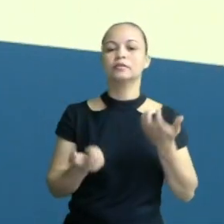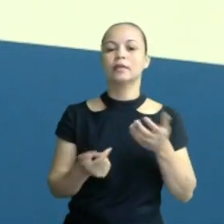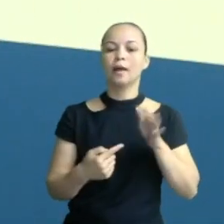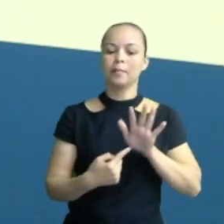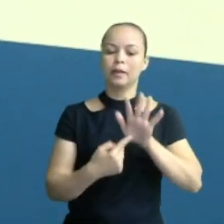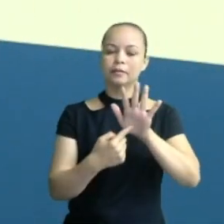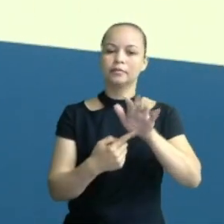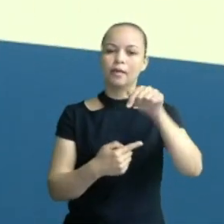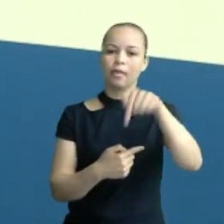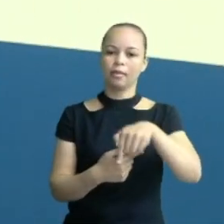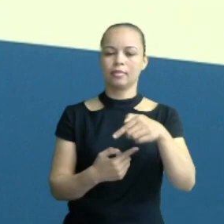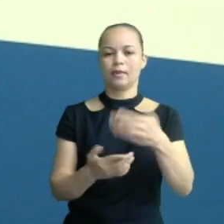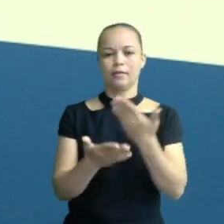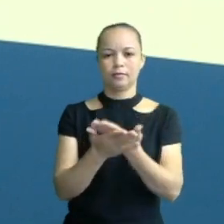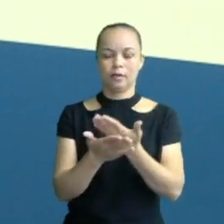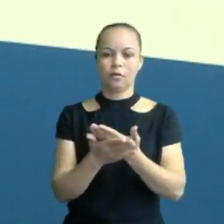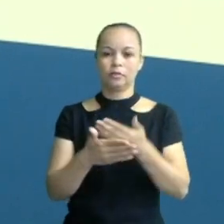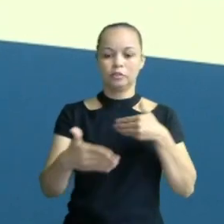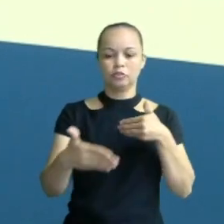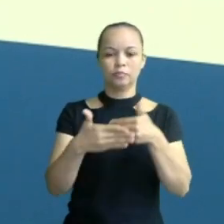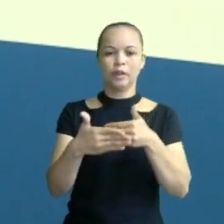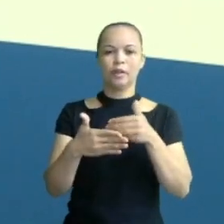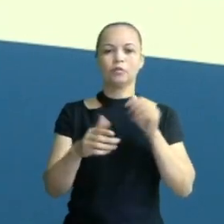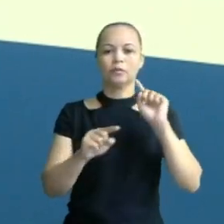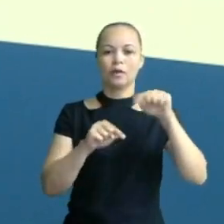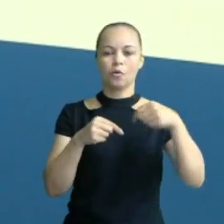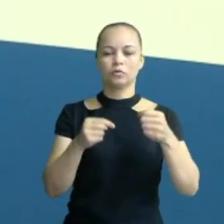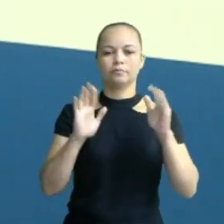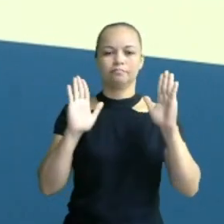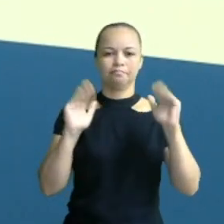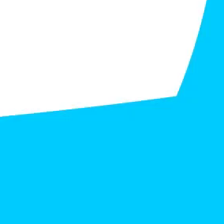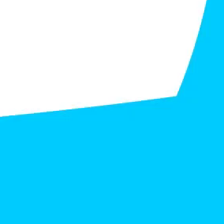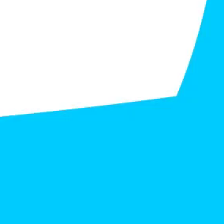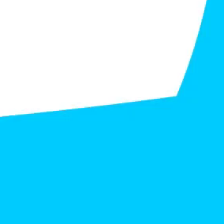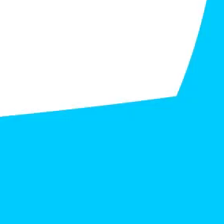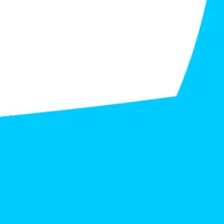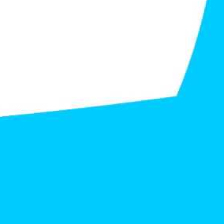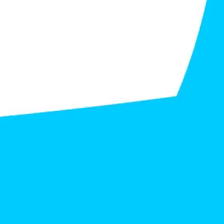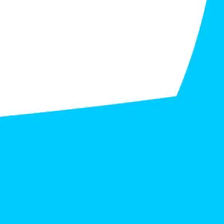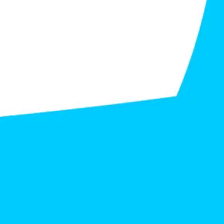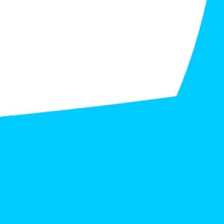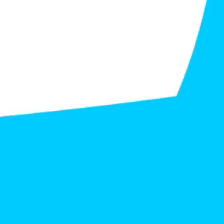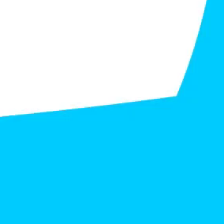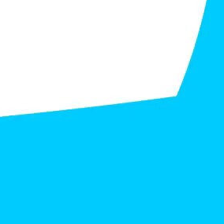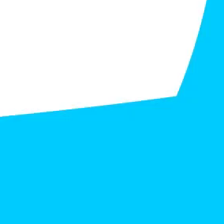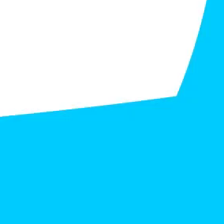na nossa aula. Te espero na próxima, tá bom, gente? Até mais!